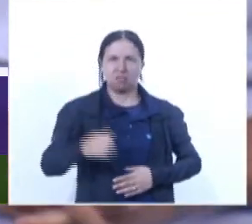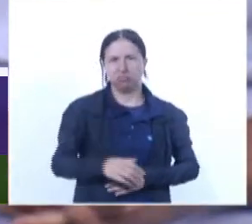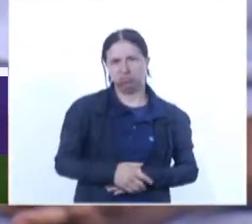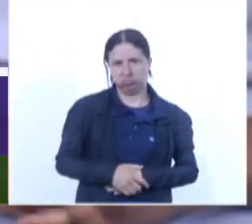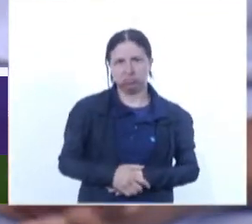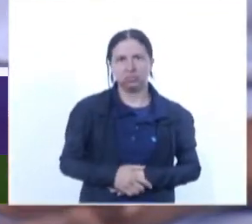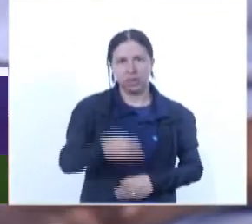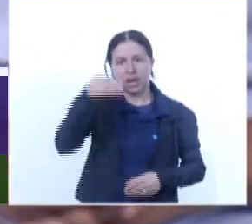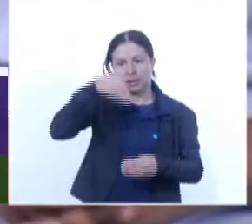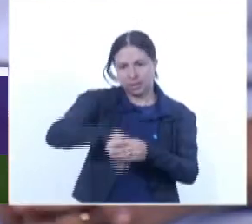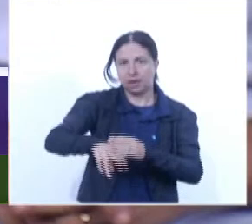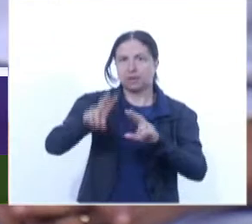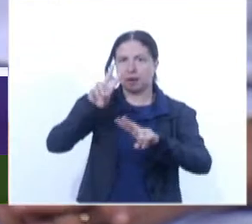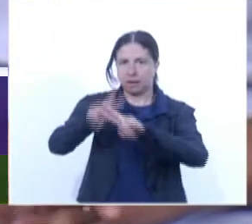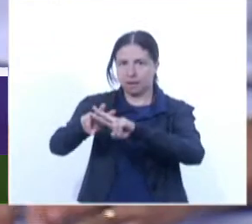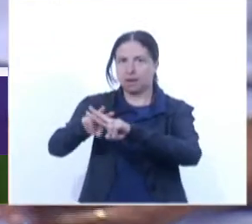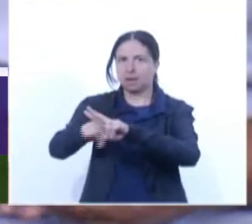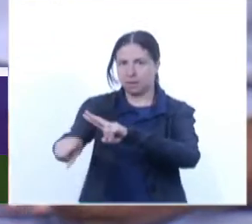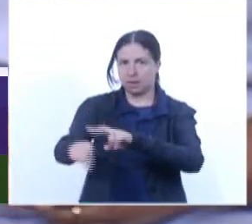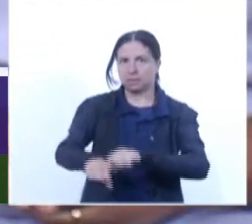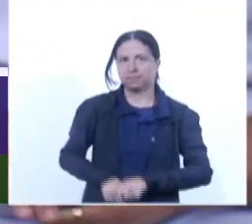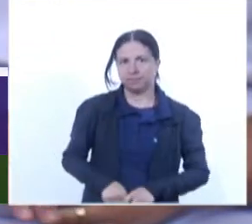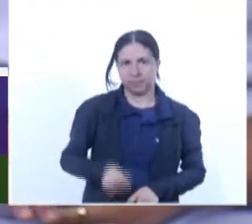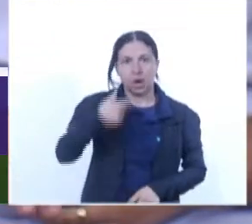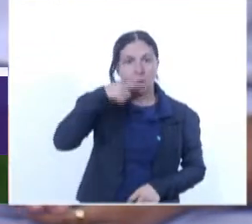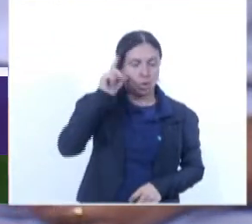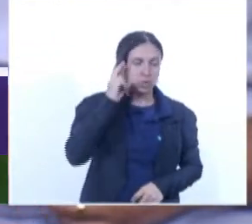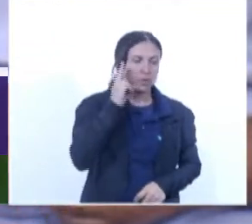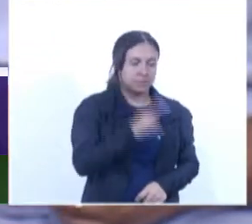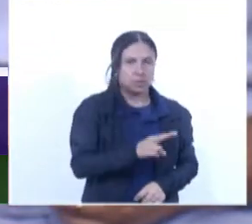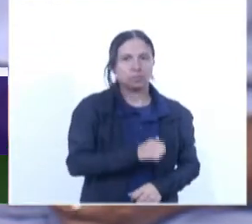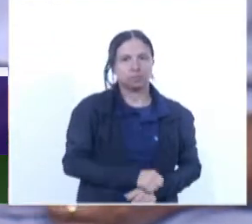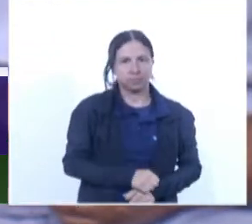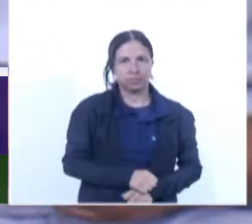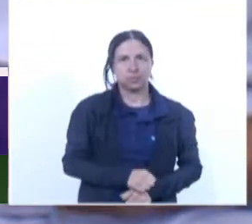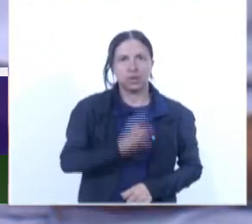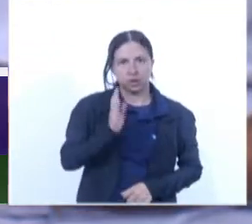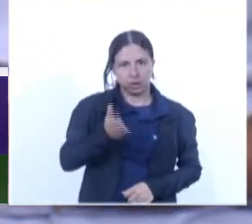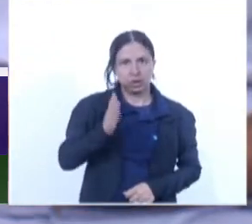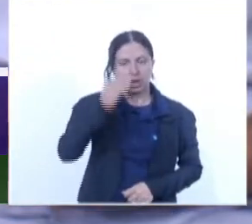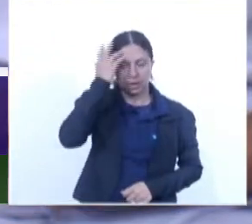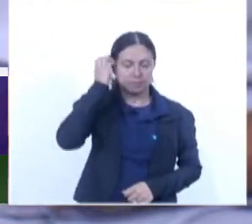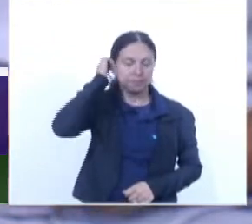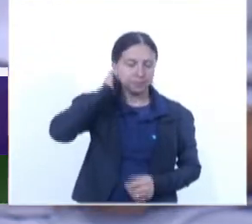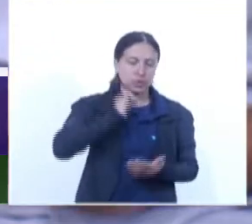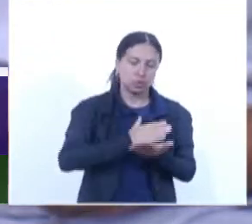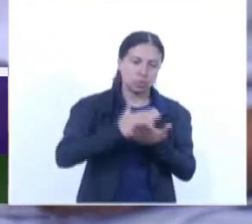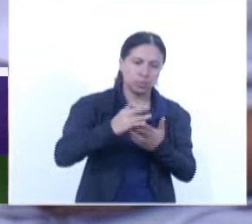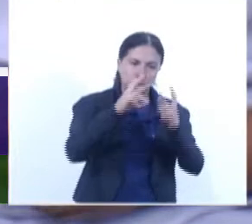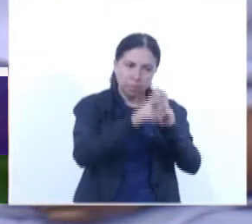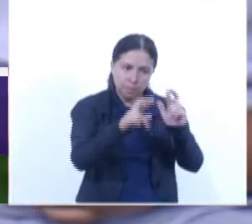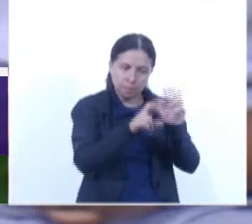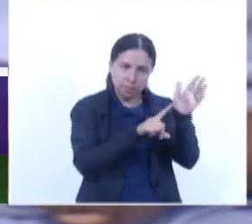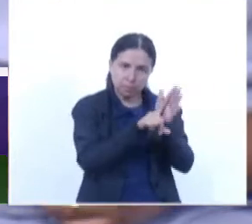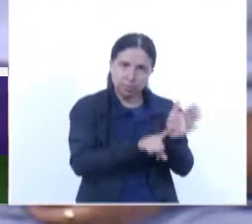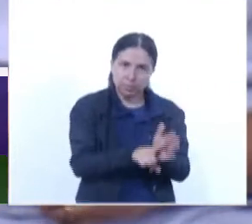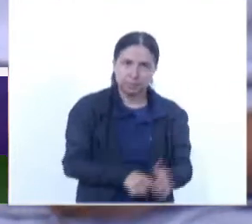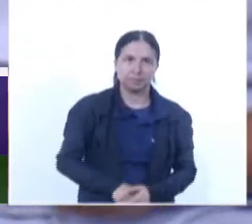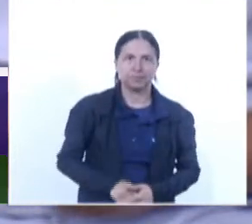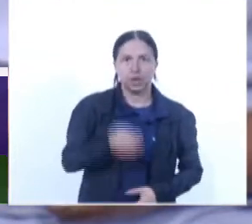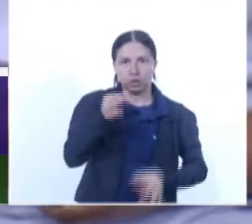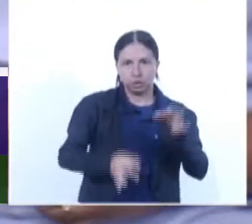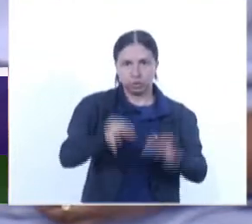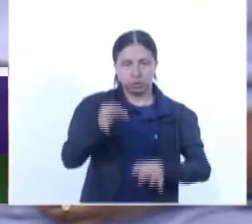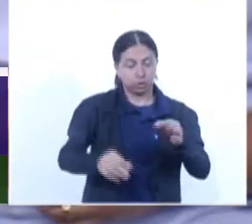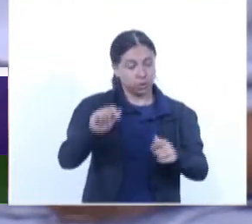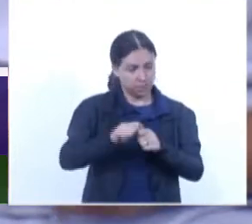levantamos apuramos e já está da casa não tem o poder judiciário é que tem que agir